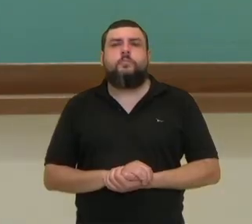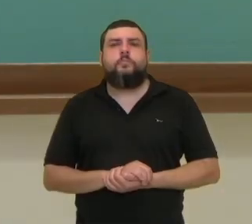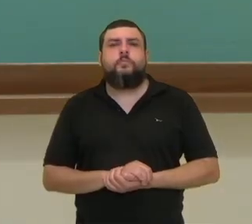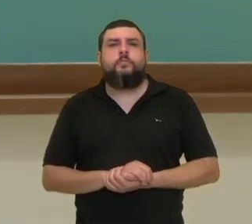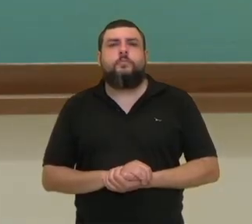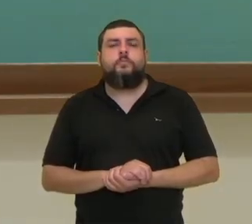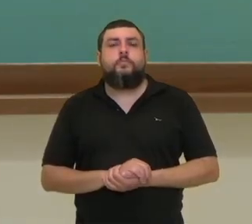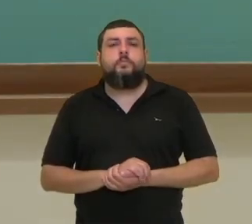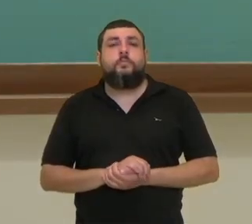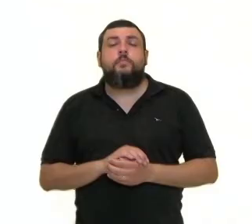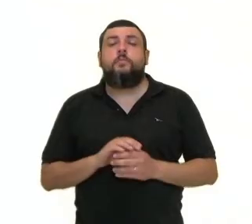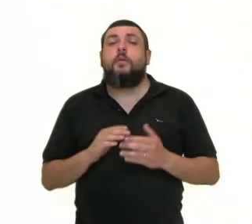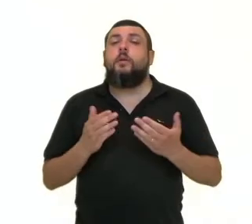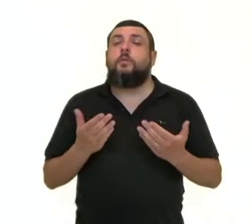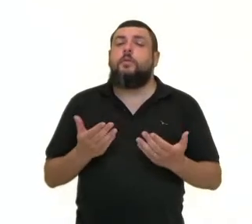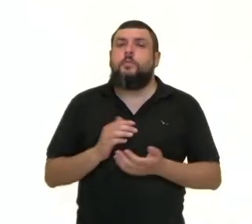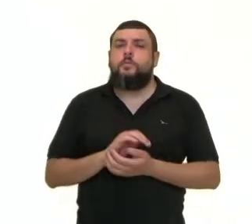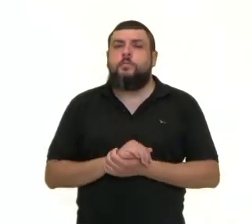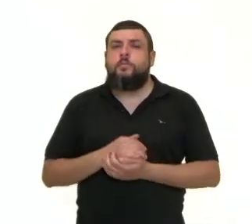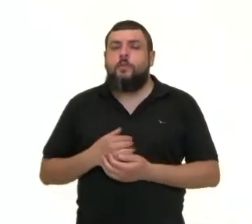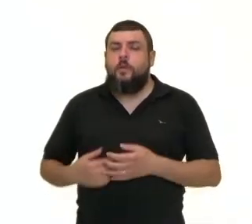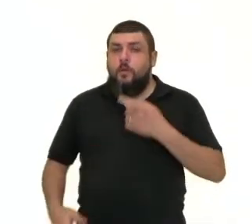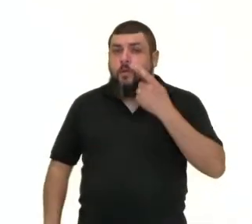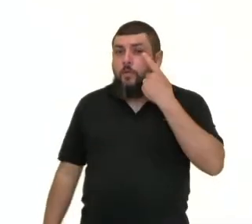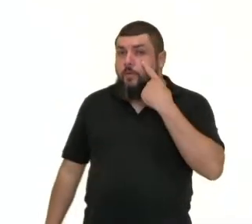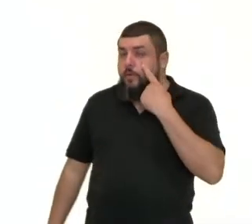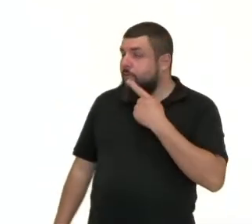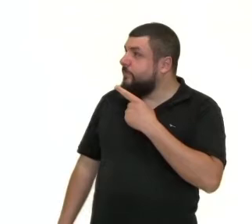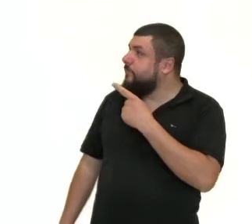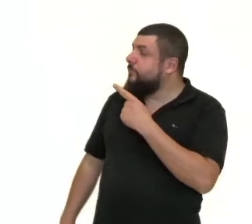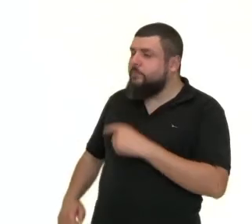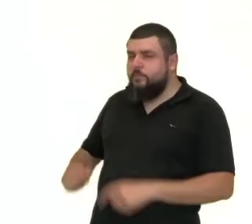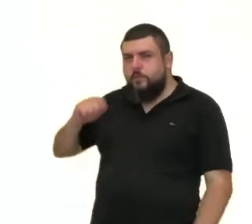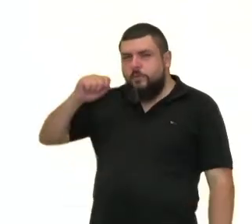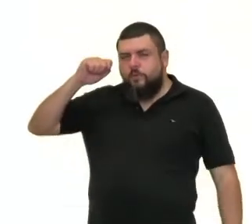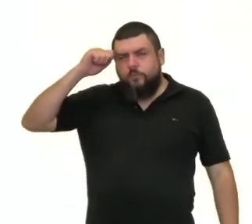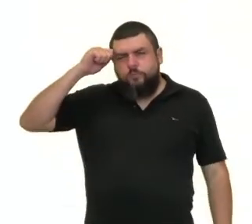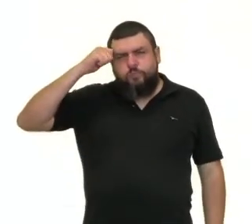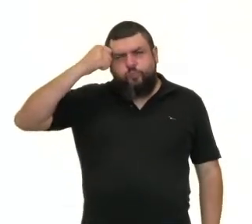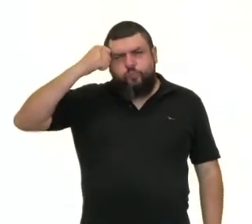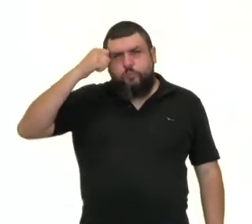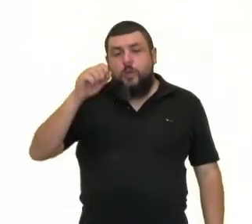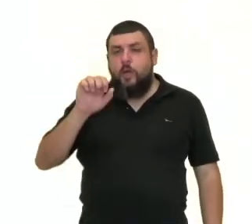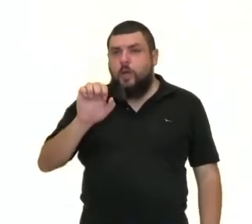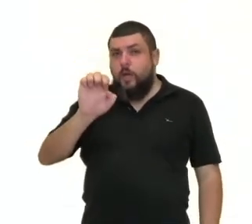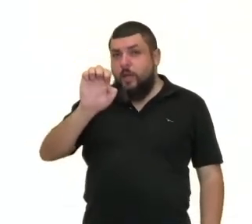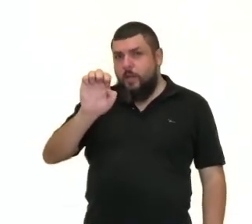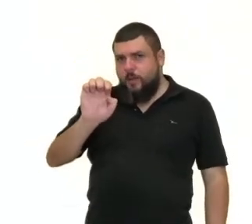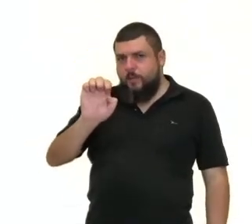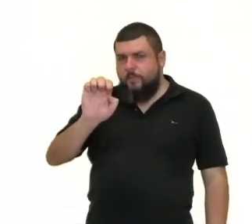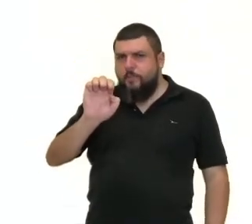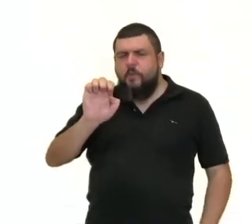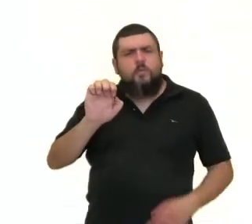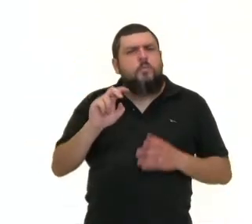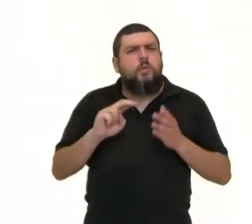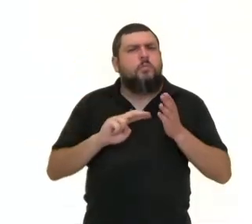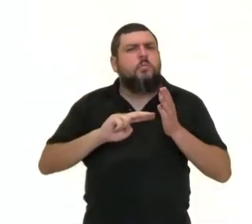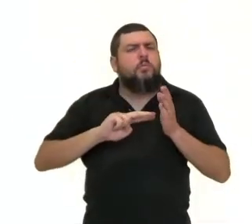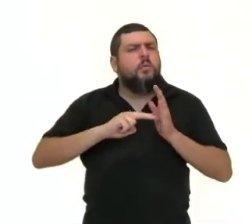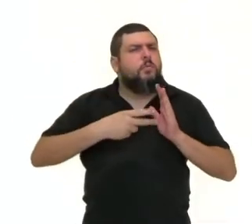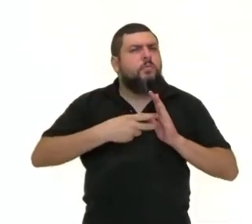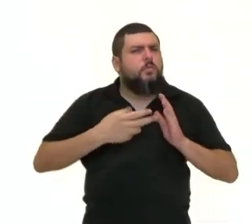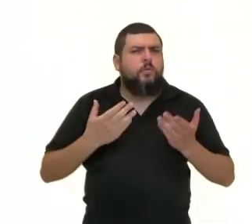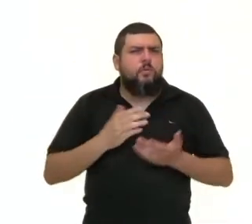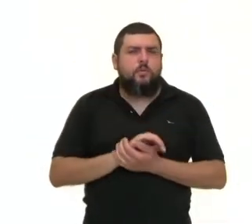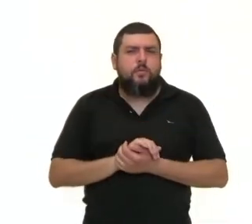Então, estudantes, qual será o efeito de sentido que a conjunção e traz nesta frase? Estabelece uma